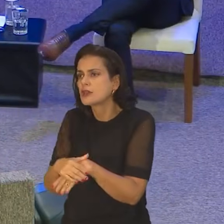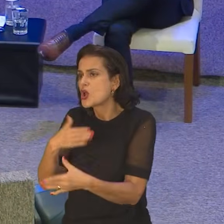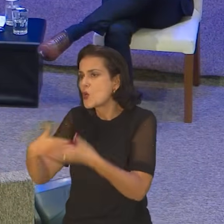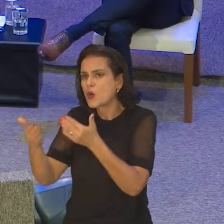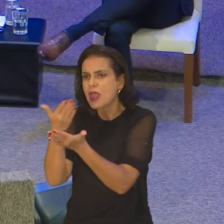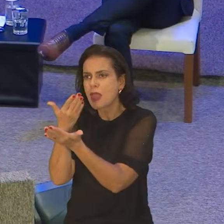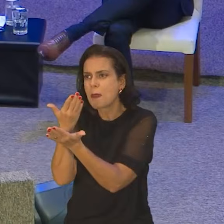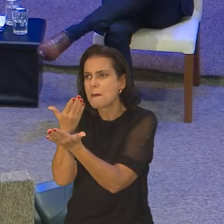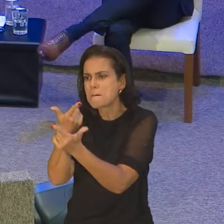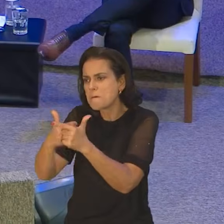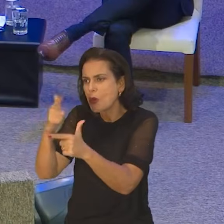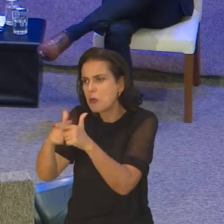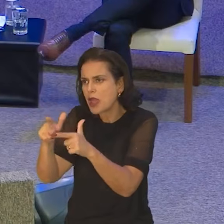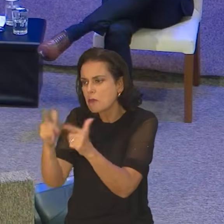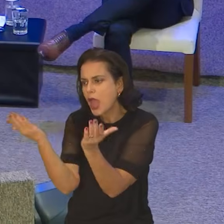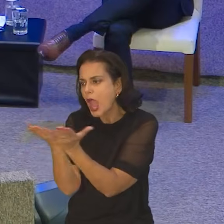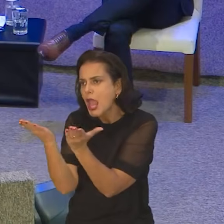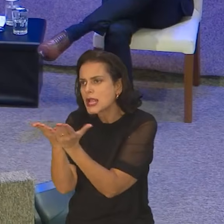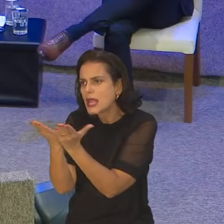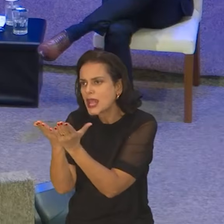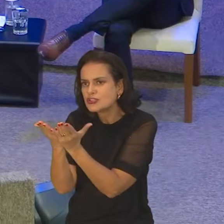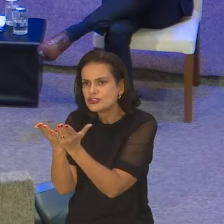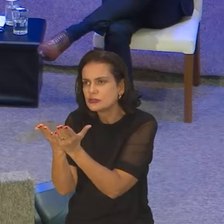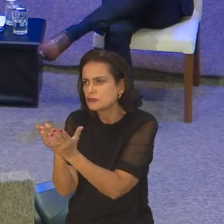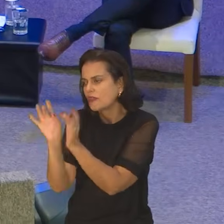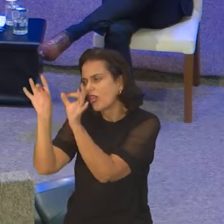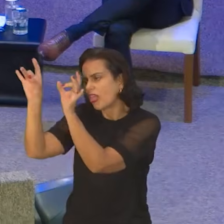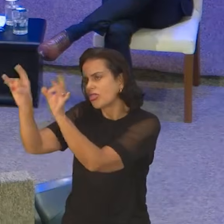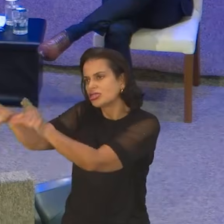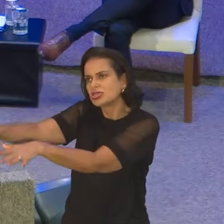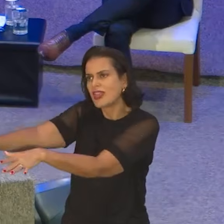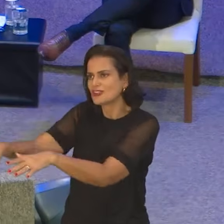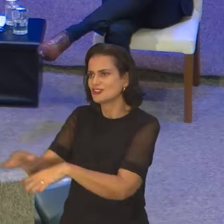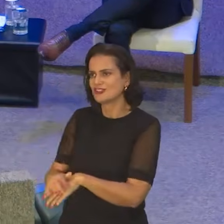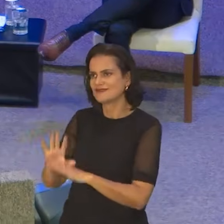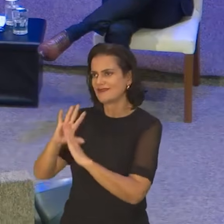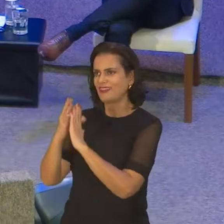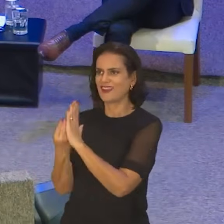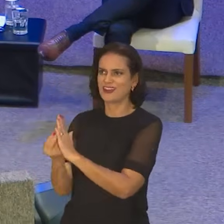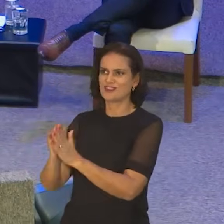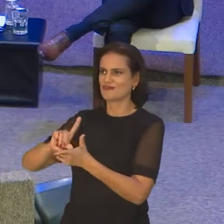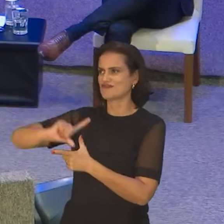fé. O muçulmano morre por uma religião que não salva.